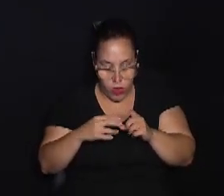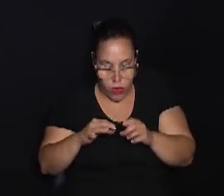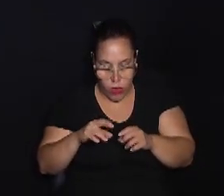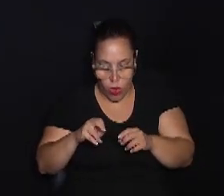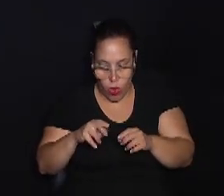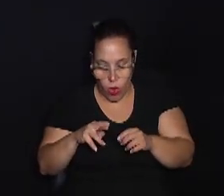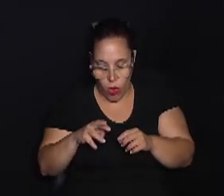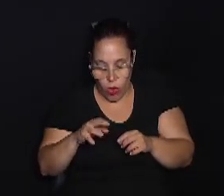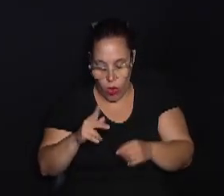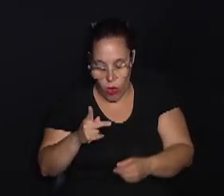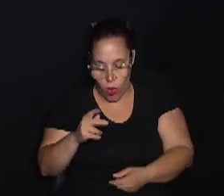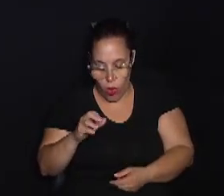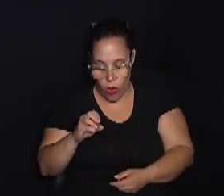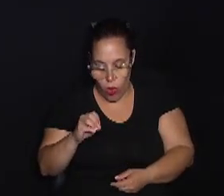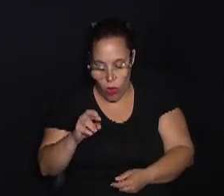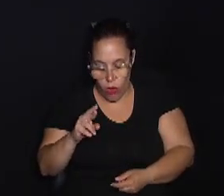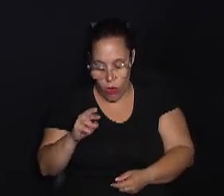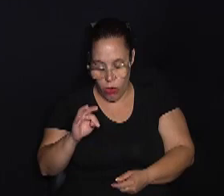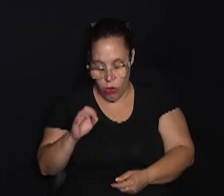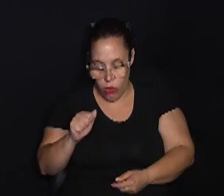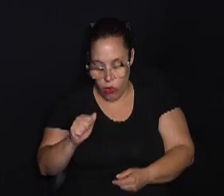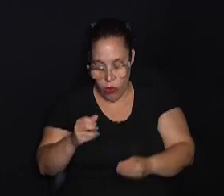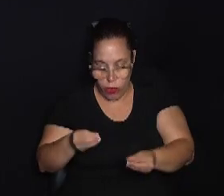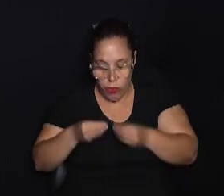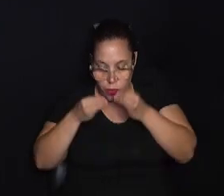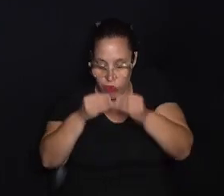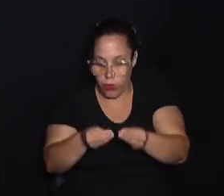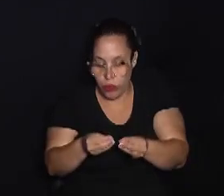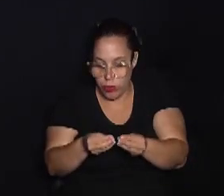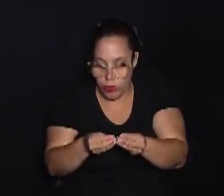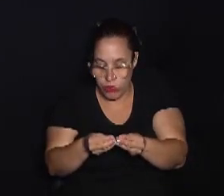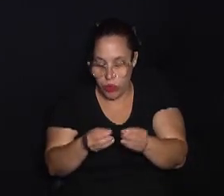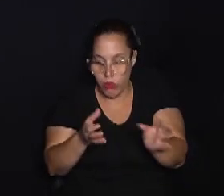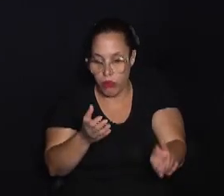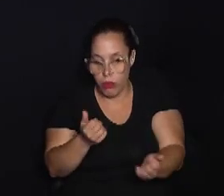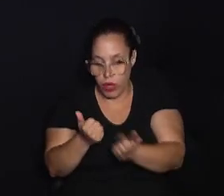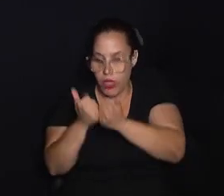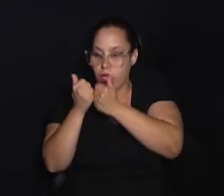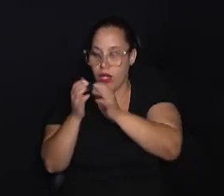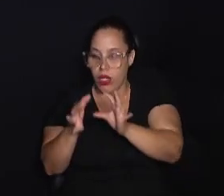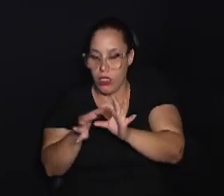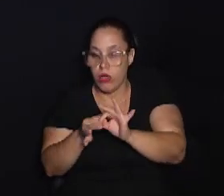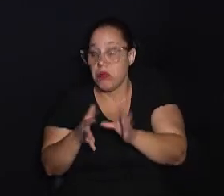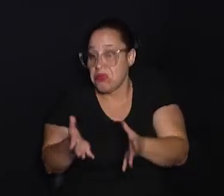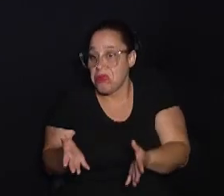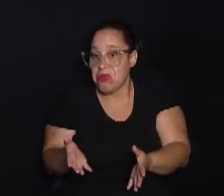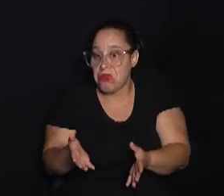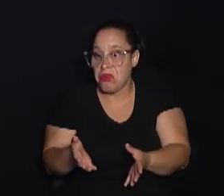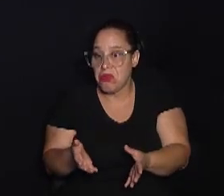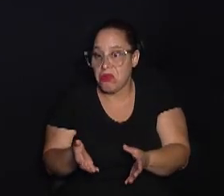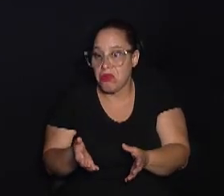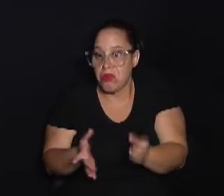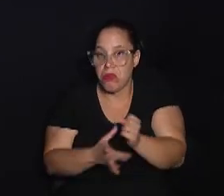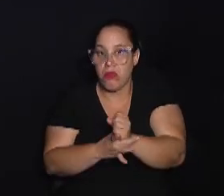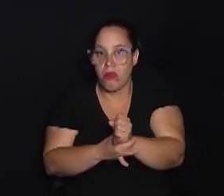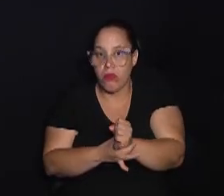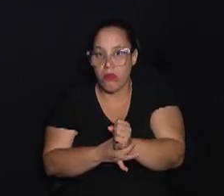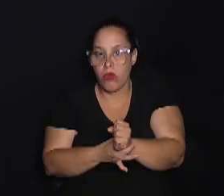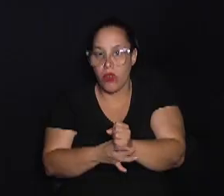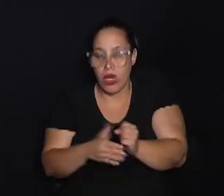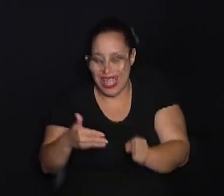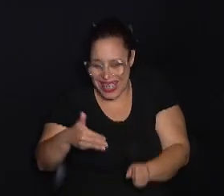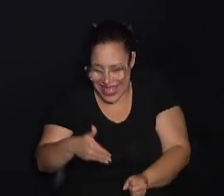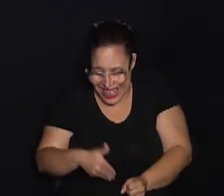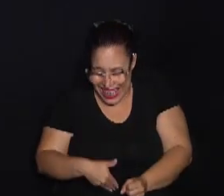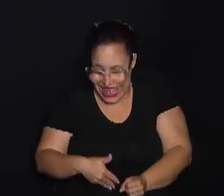fornecer, mão de obra, pessoas que podem garantir parcerias. Então, garantir tanto matar a fome, mas